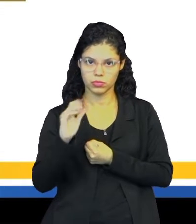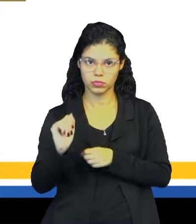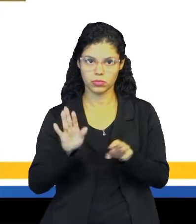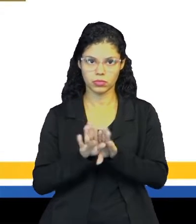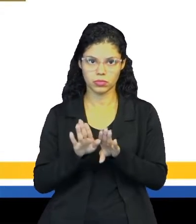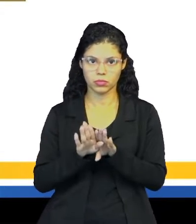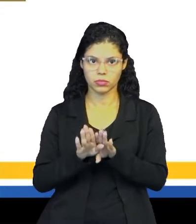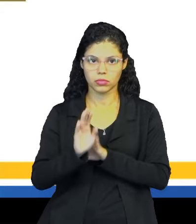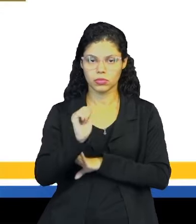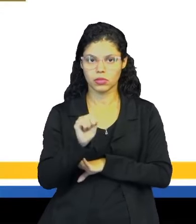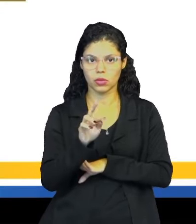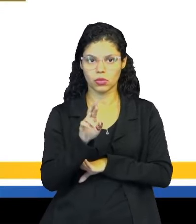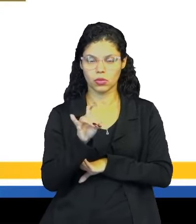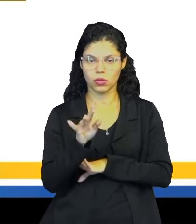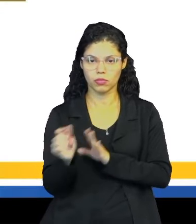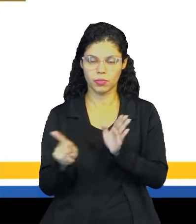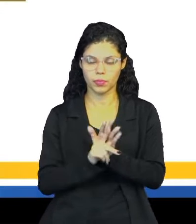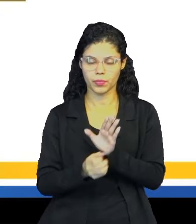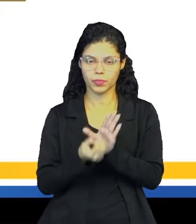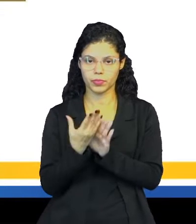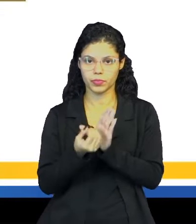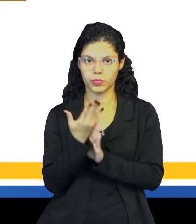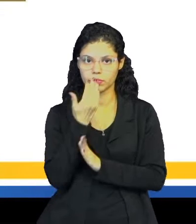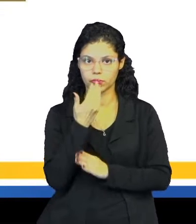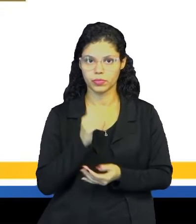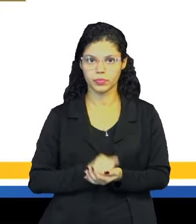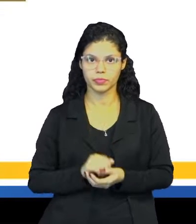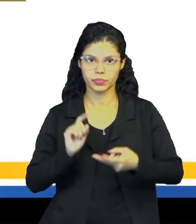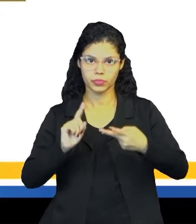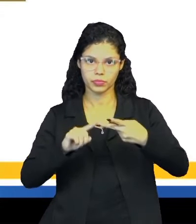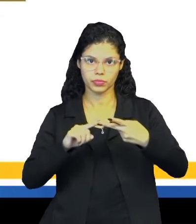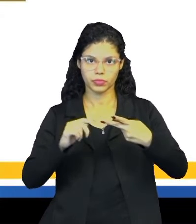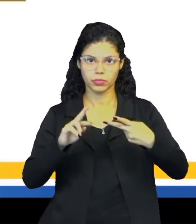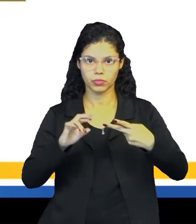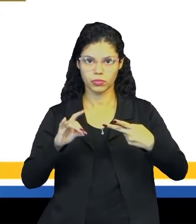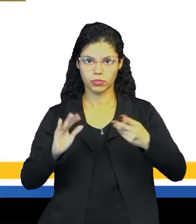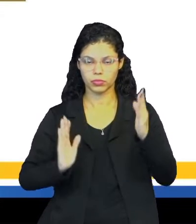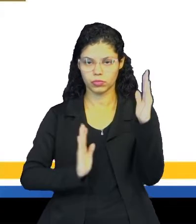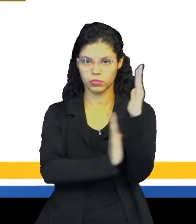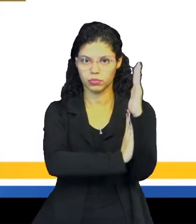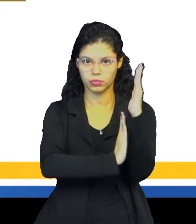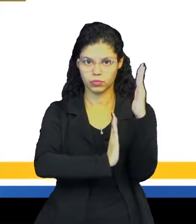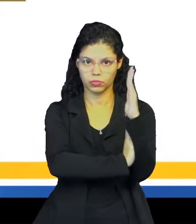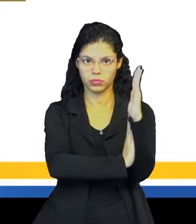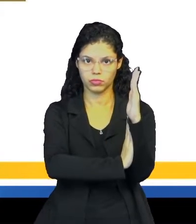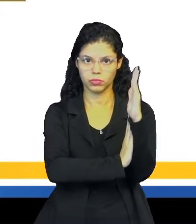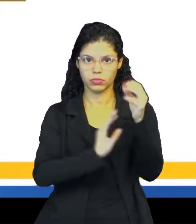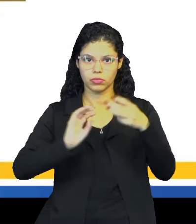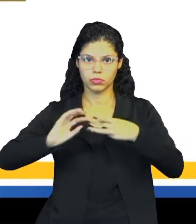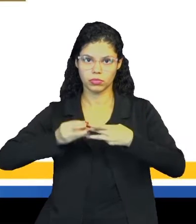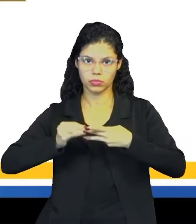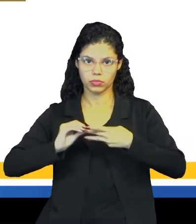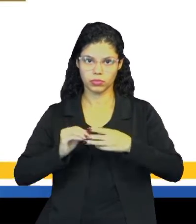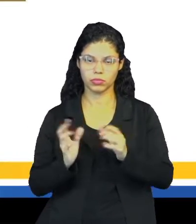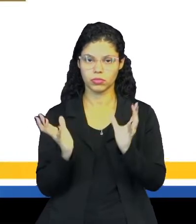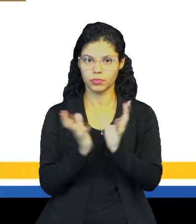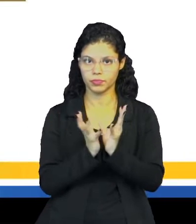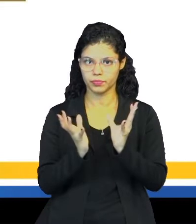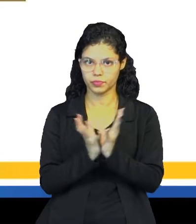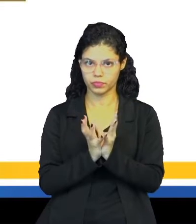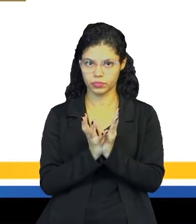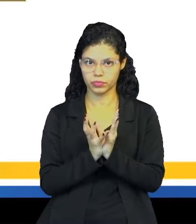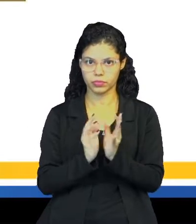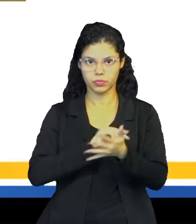autótrofos. As clorófitas, elas têm uma parede celular, são unicelulares, vivem em colônia, ou